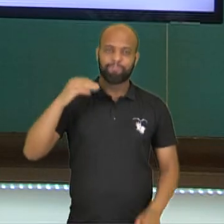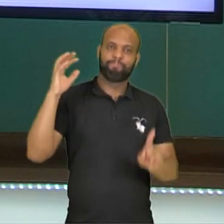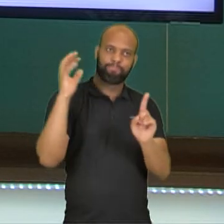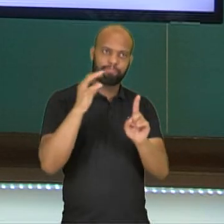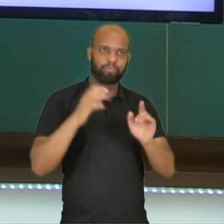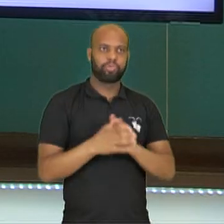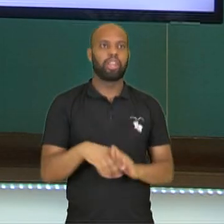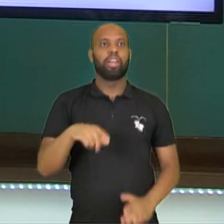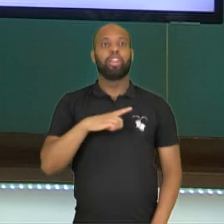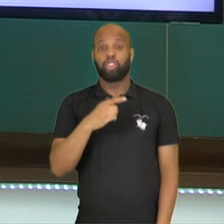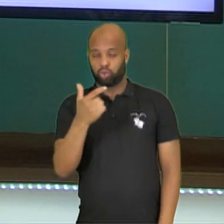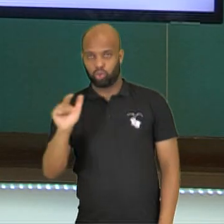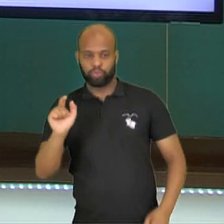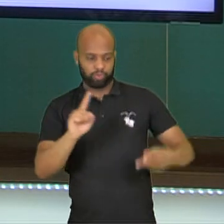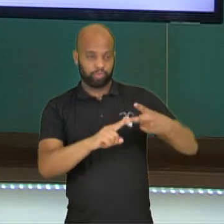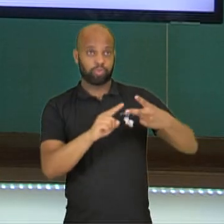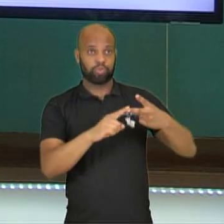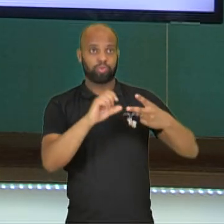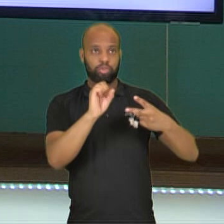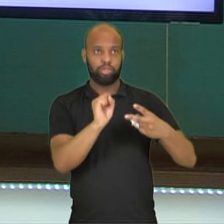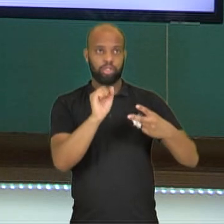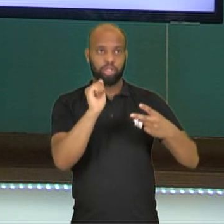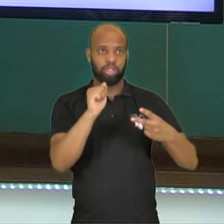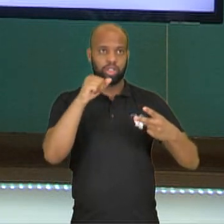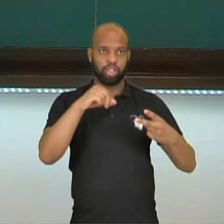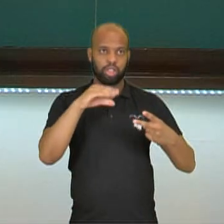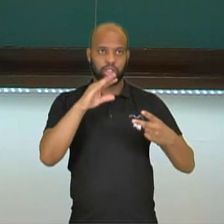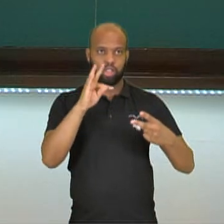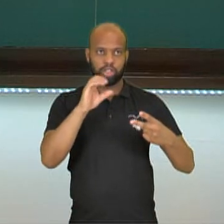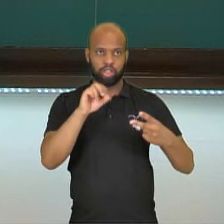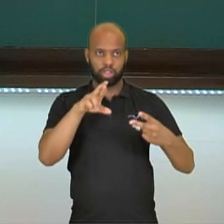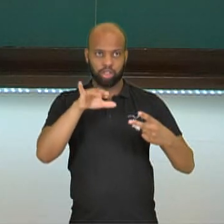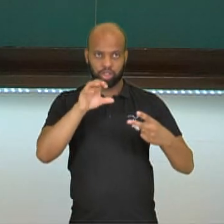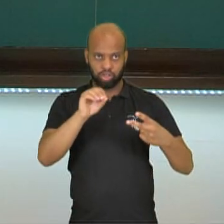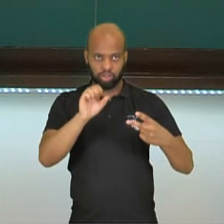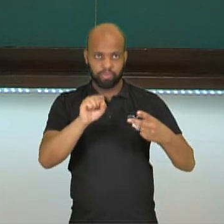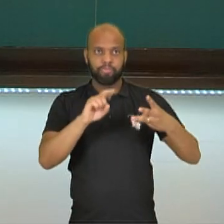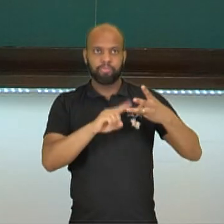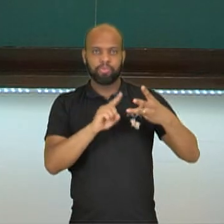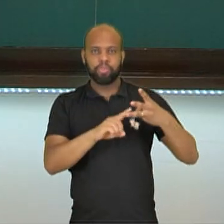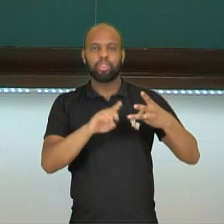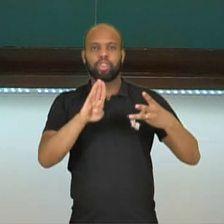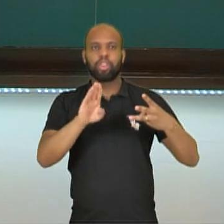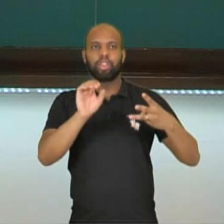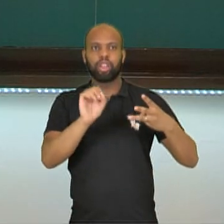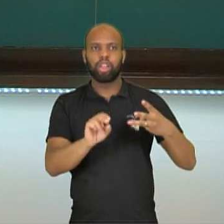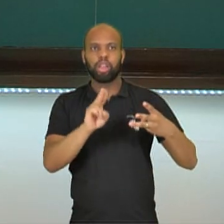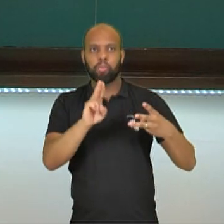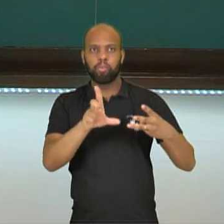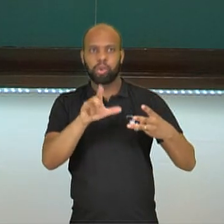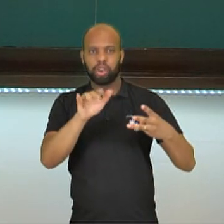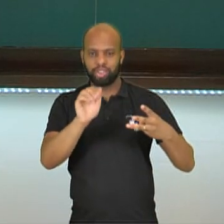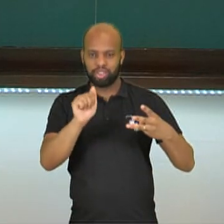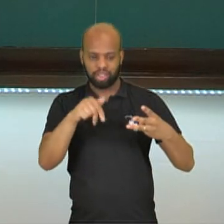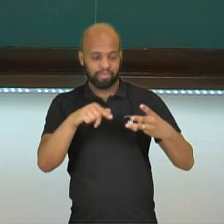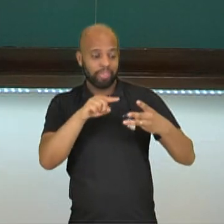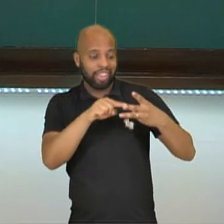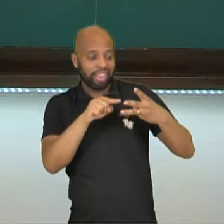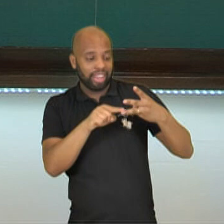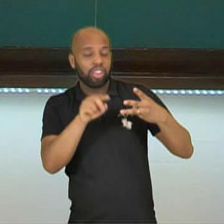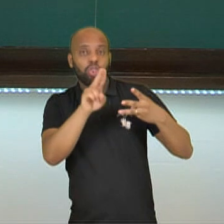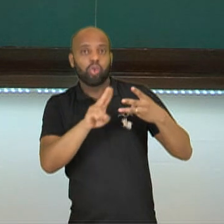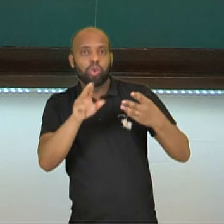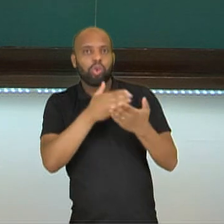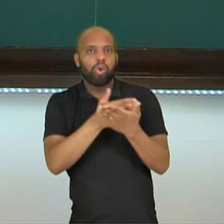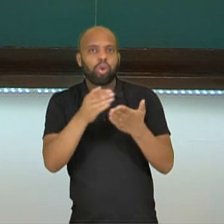de Santoris e de Bullemann, né? O que aconteceu? Esses caras eles começaram a desenvolver os termômetros de maneira mais clínica, ou seja, para